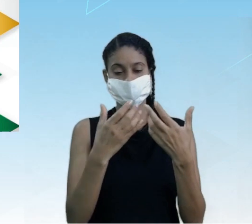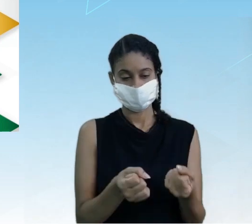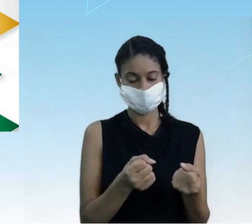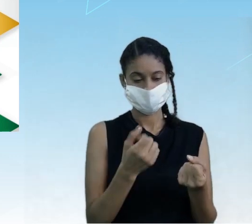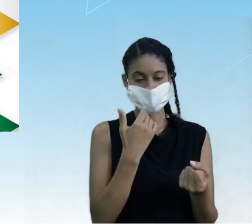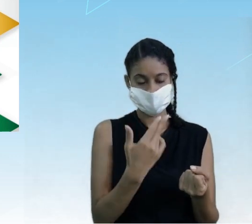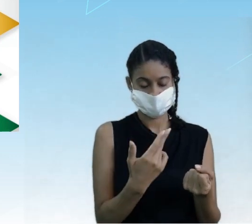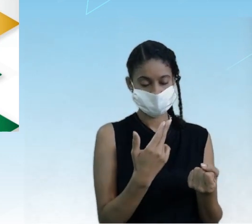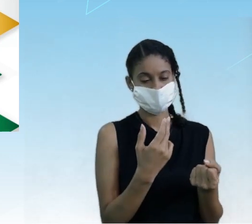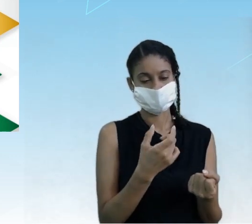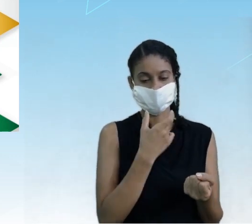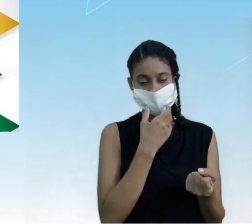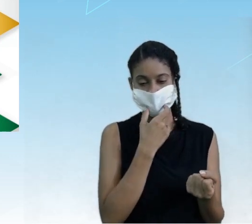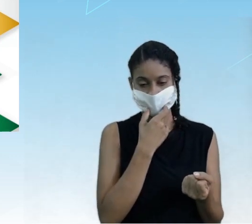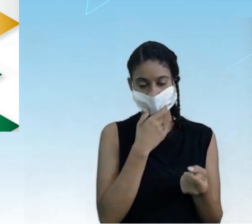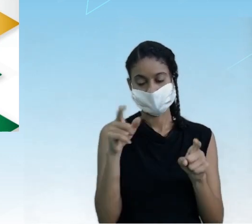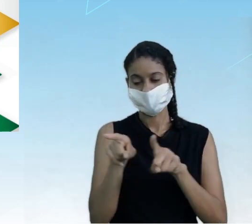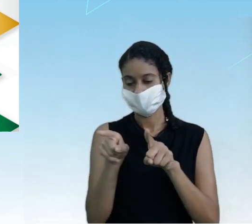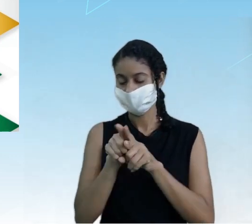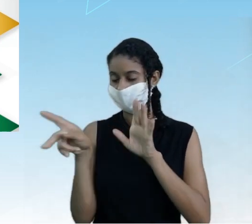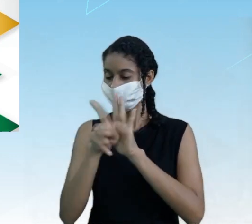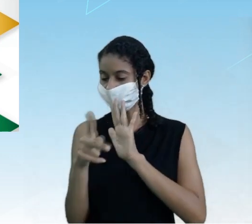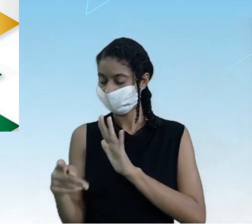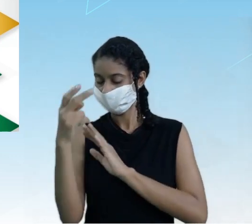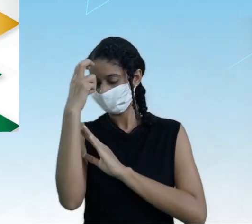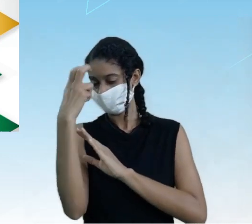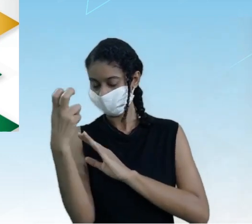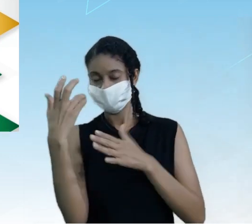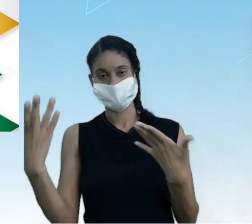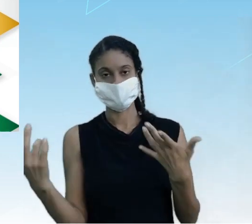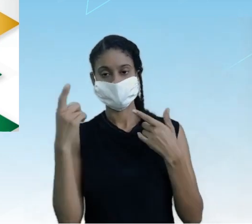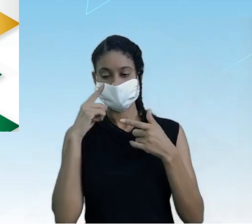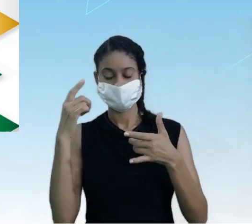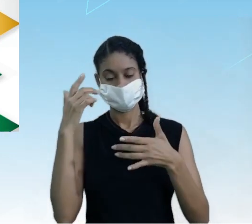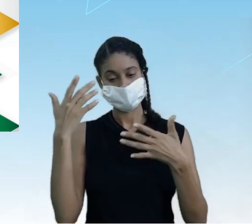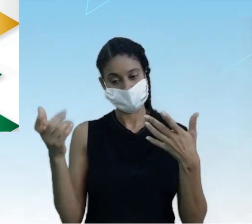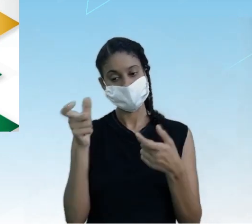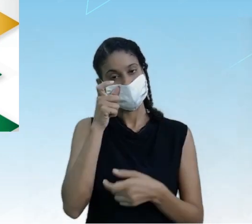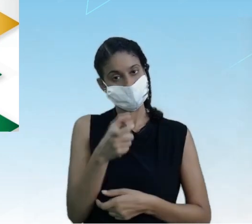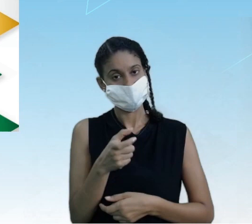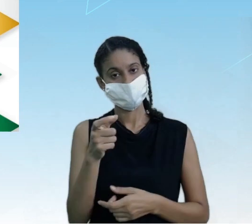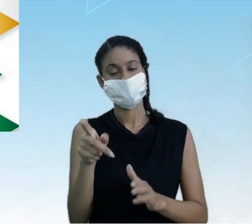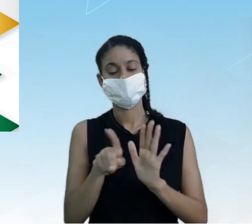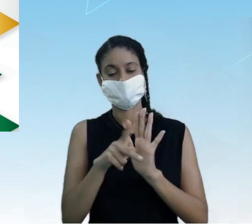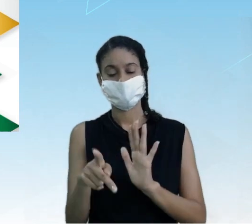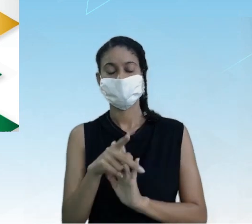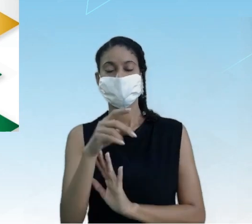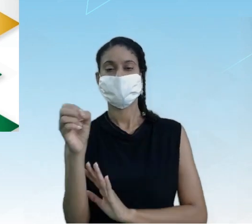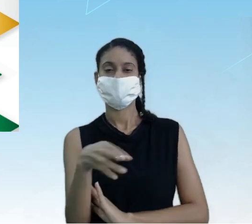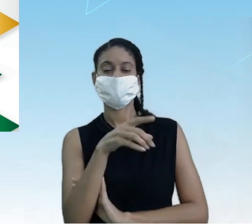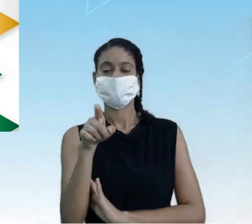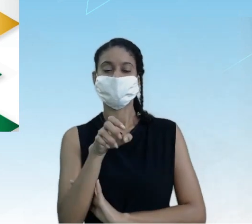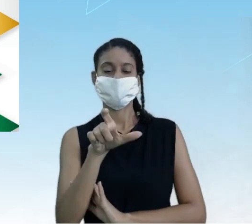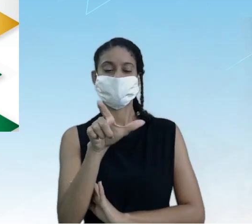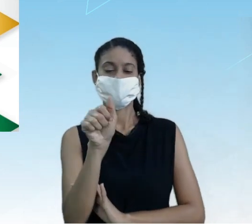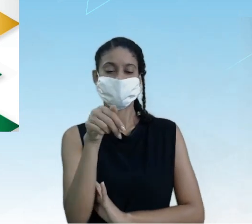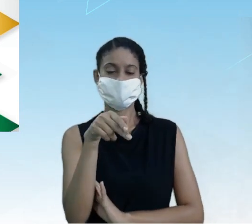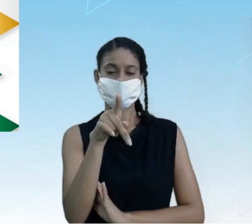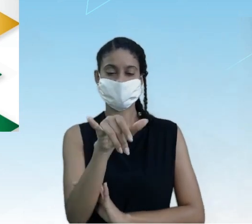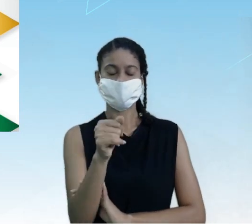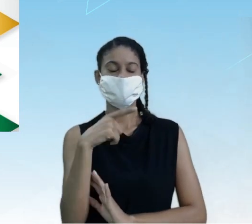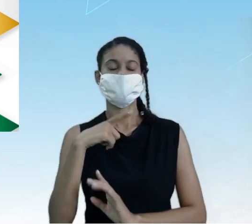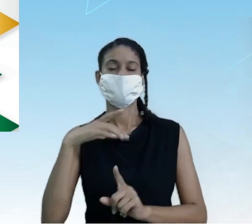própria cultura. Então vejam que interessante, né? A própria Nova Zelândia também tem uma influência de